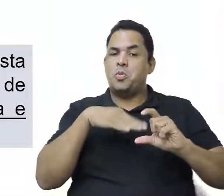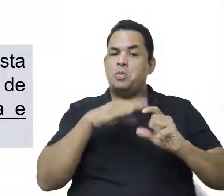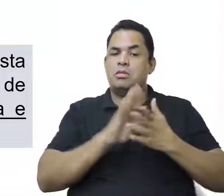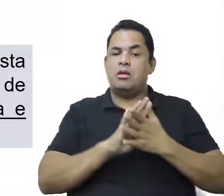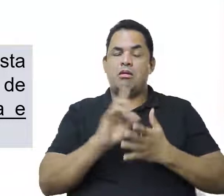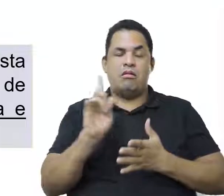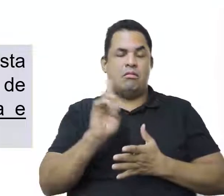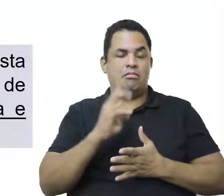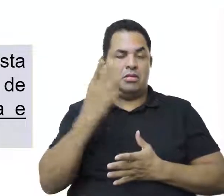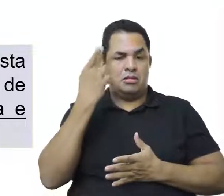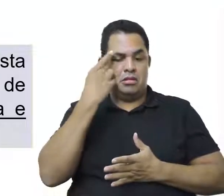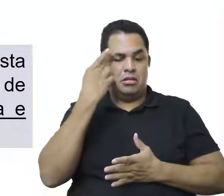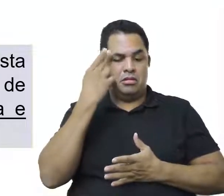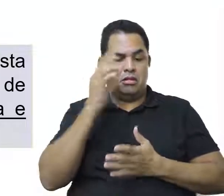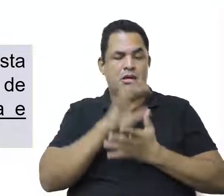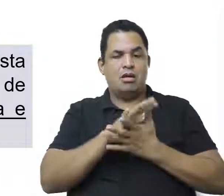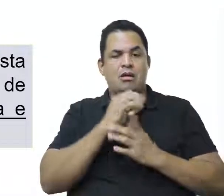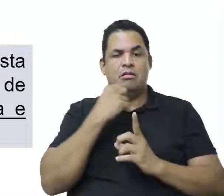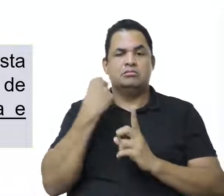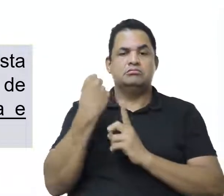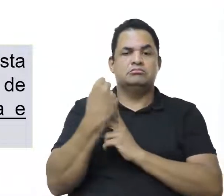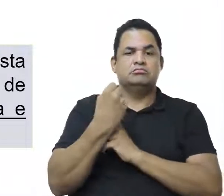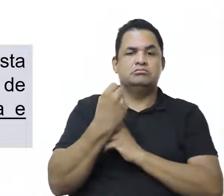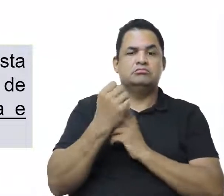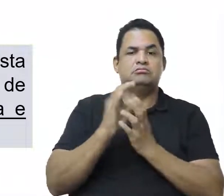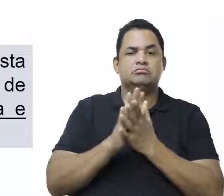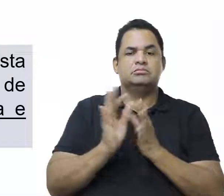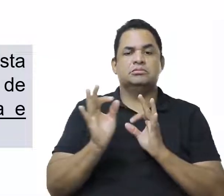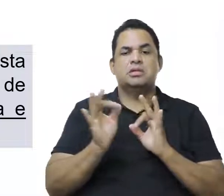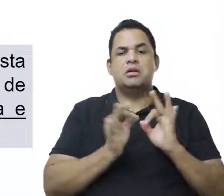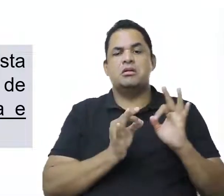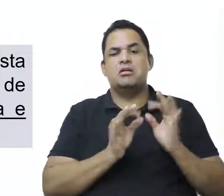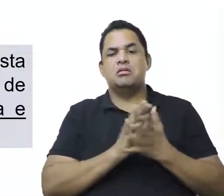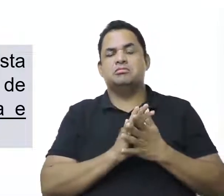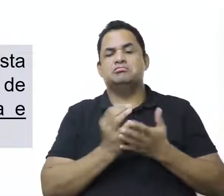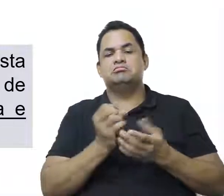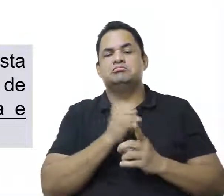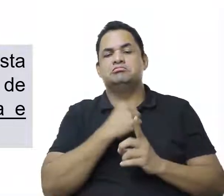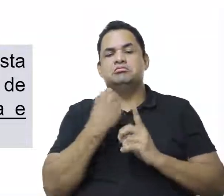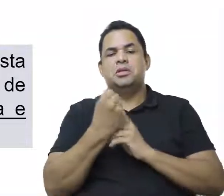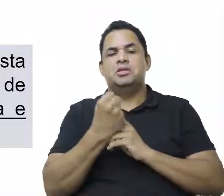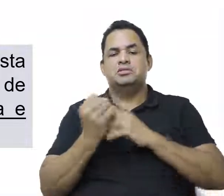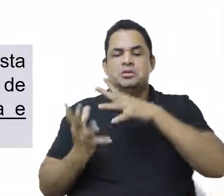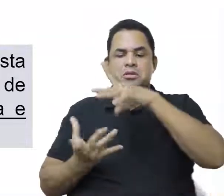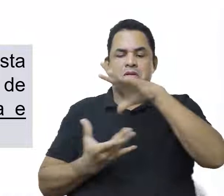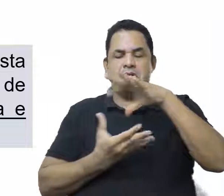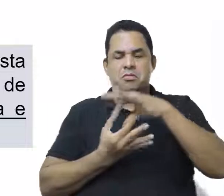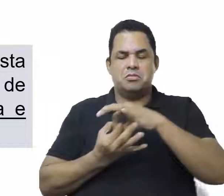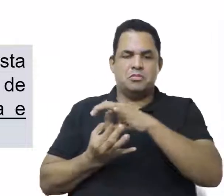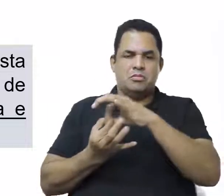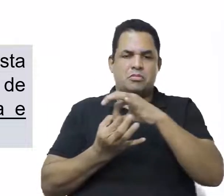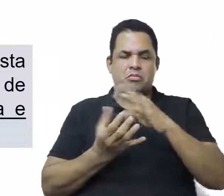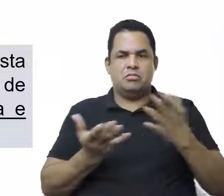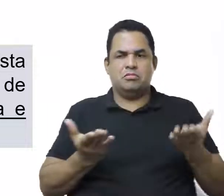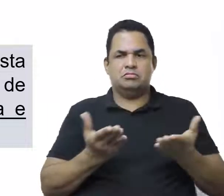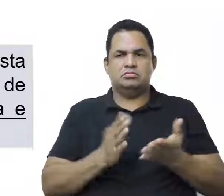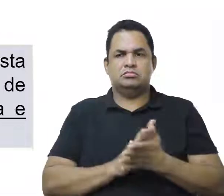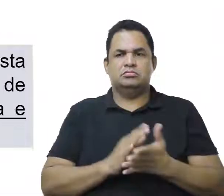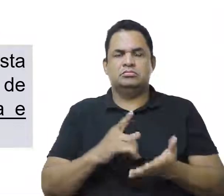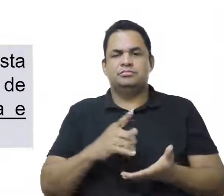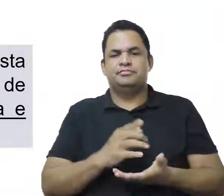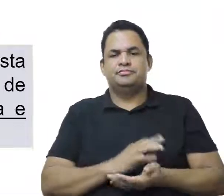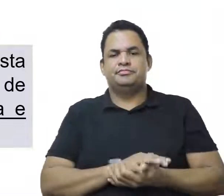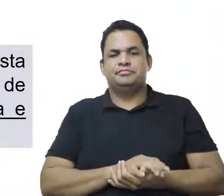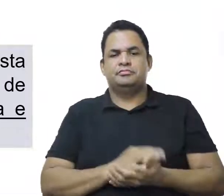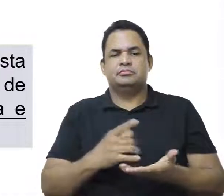algo natural. A sociedade estava caminhando para ser uma sociedade aí globalizada, o mundo para ser